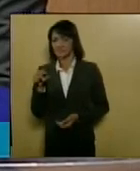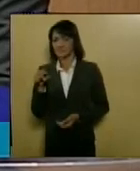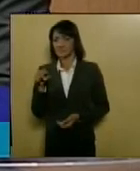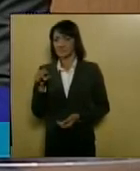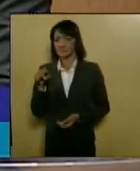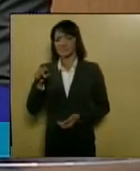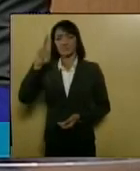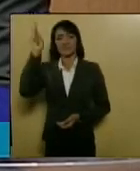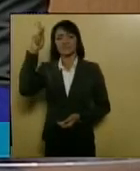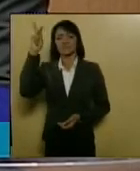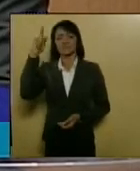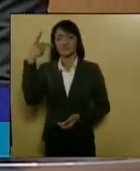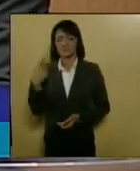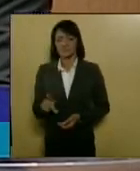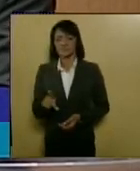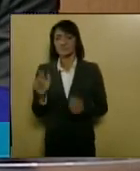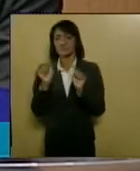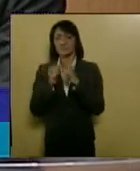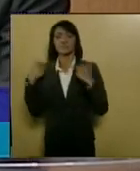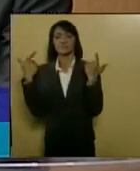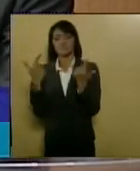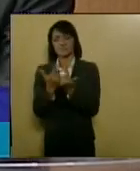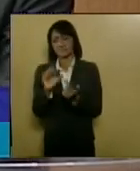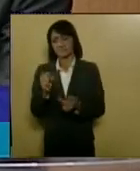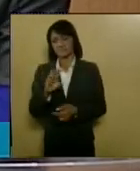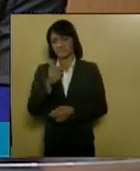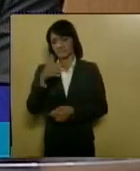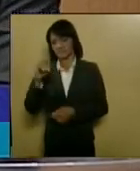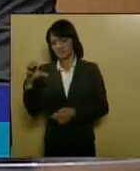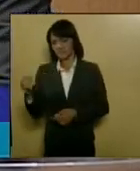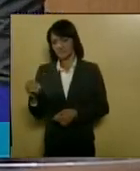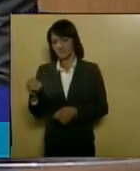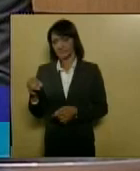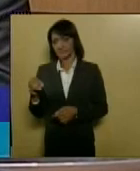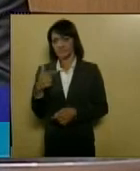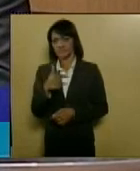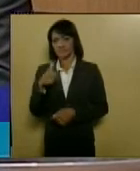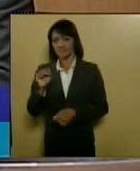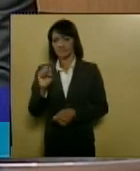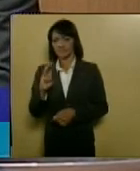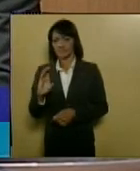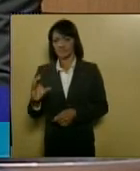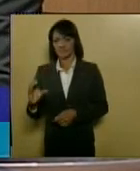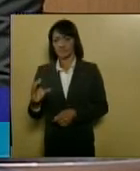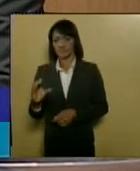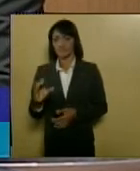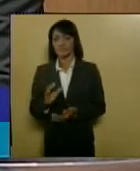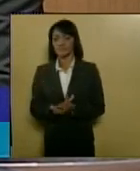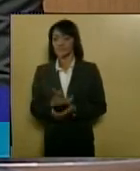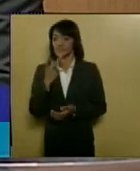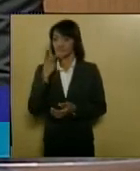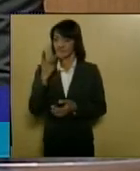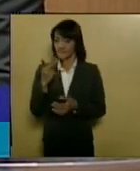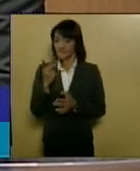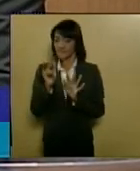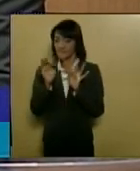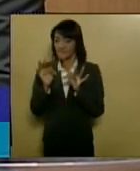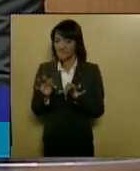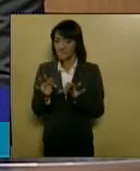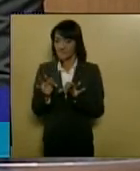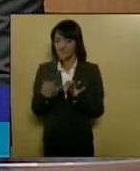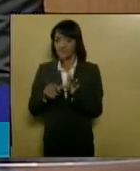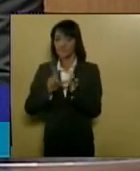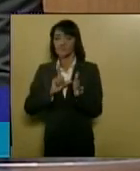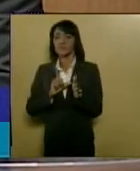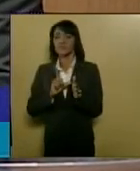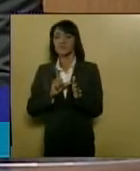da Assembleia Legislativa do Estado e na história dos 100 anos do nosso batalhão. Finalizo as minhas palavras reafirmando